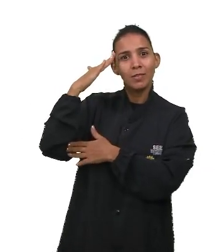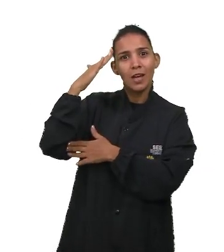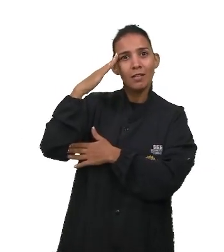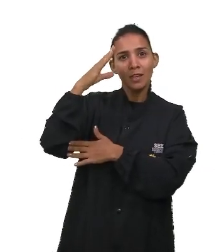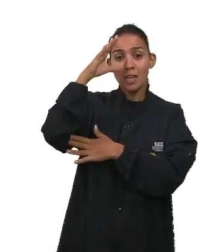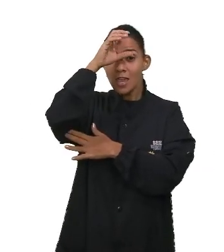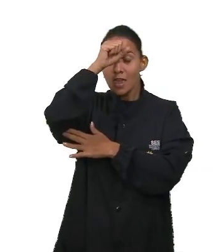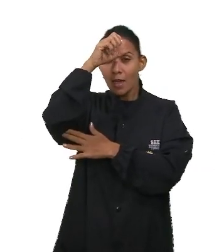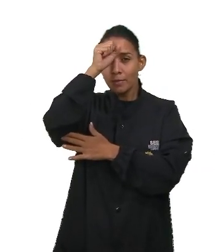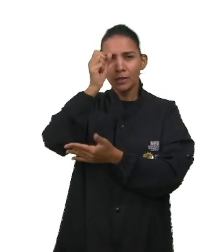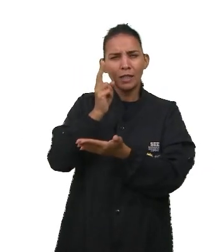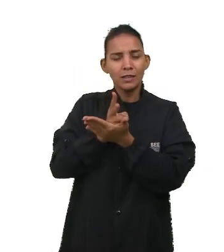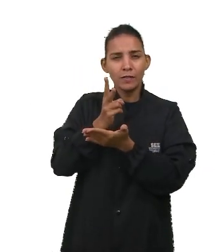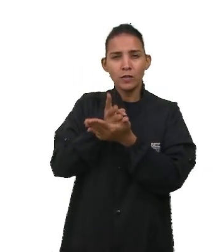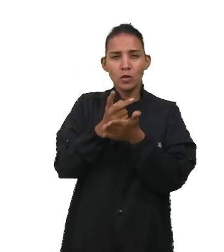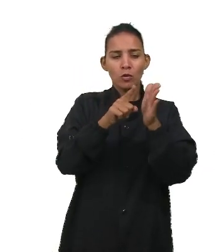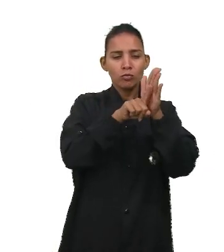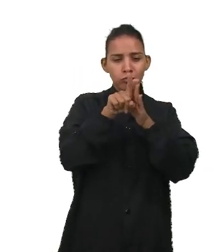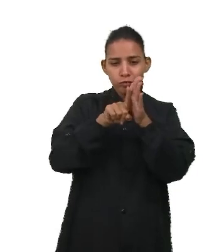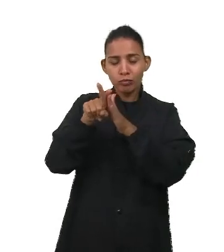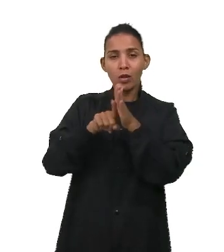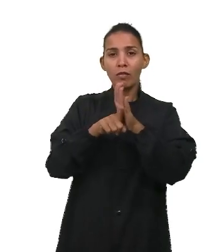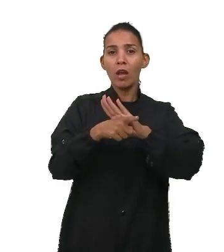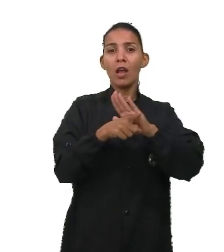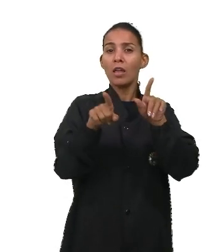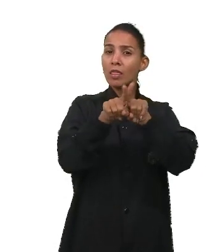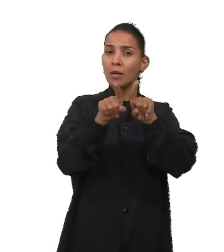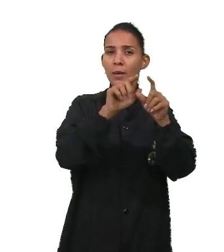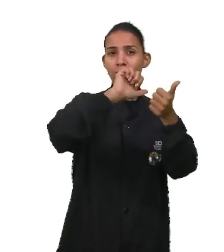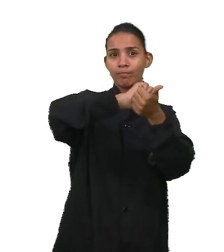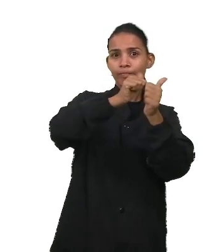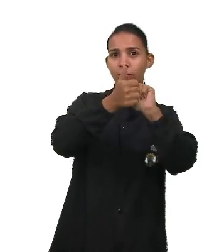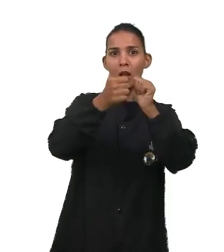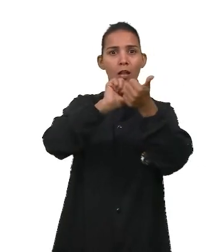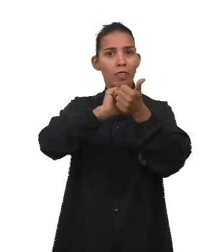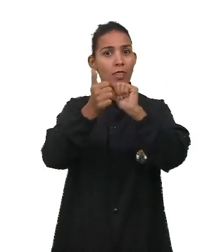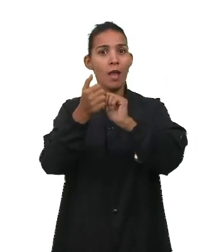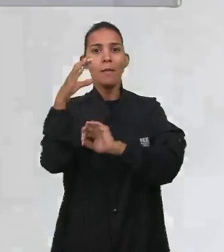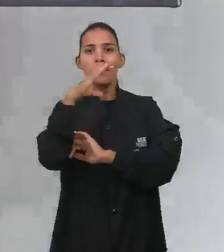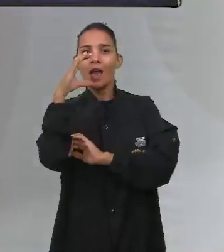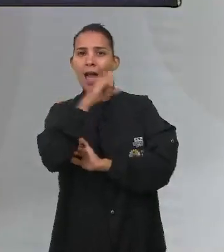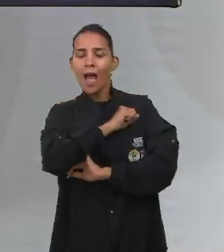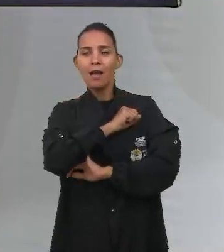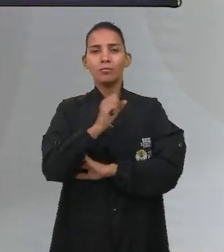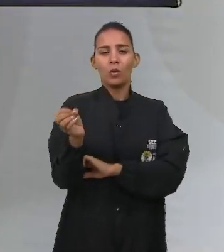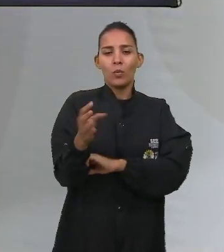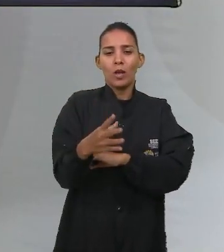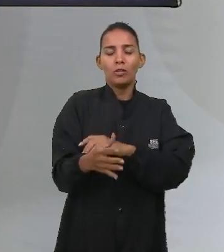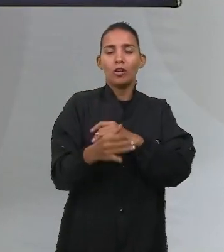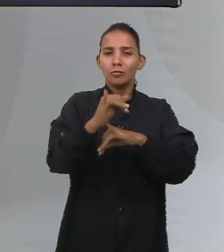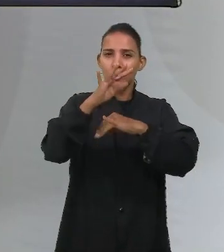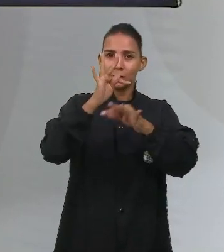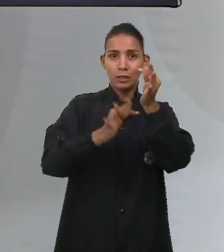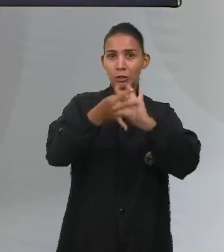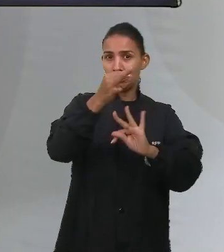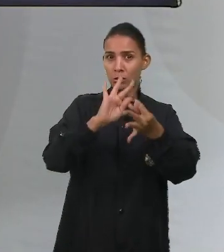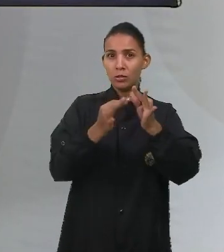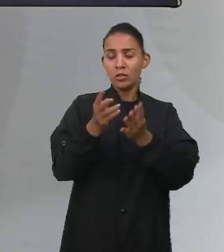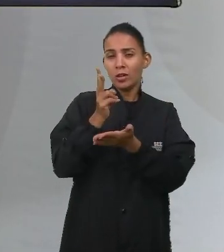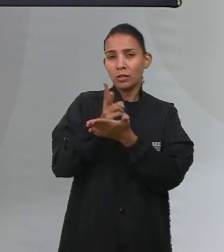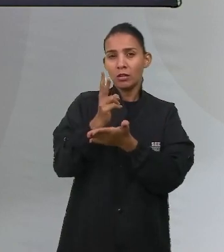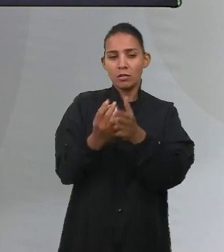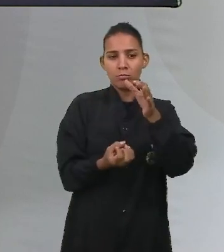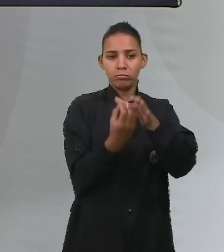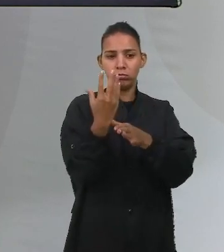aprender novas habilidades e se adaptar rapidamente às novas tecnologias, conforme eu mencionei até agora há pouco